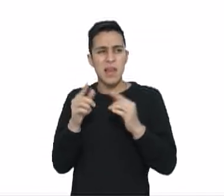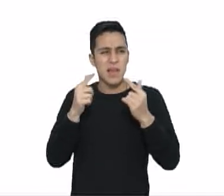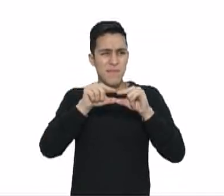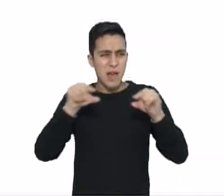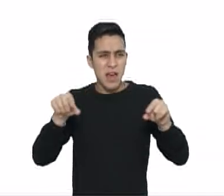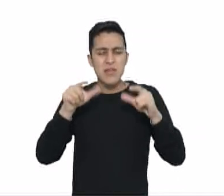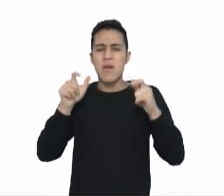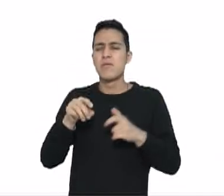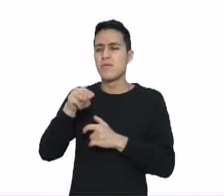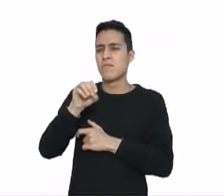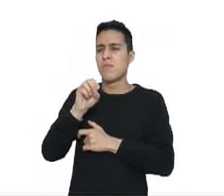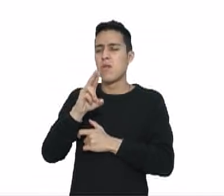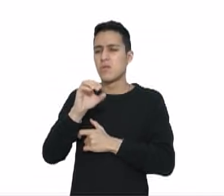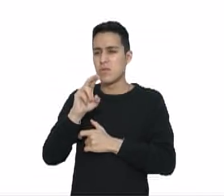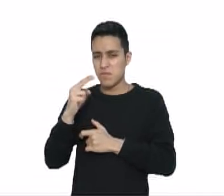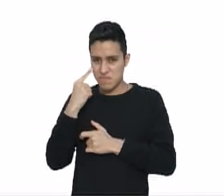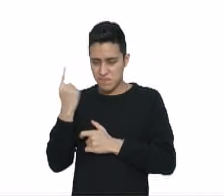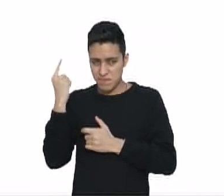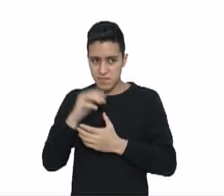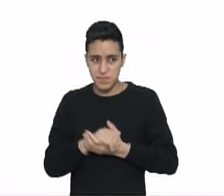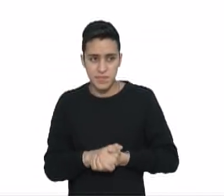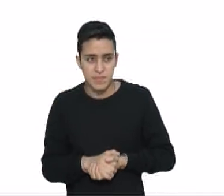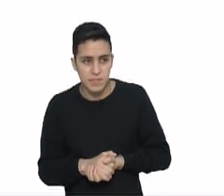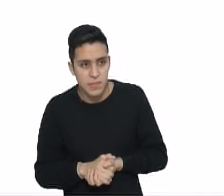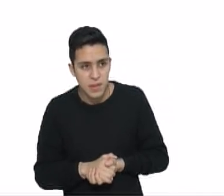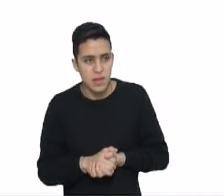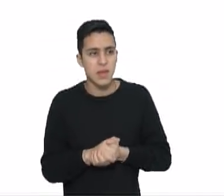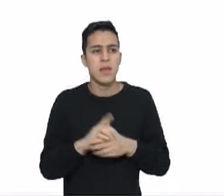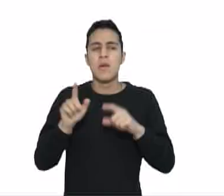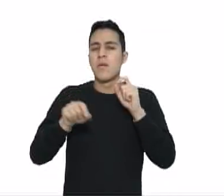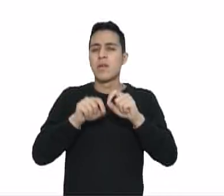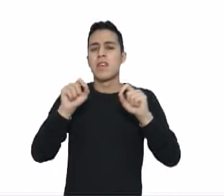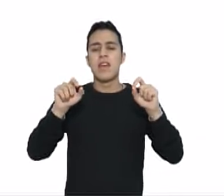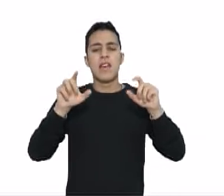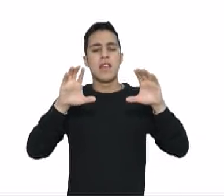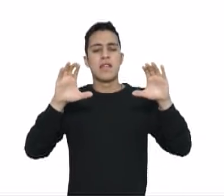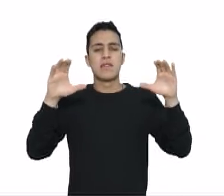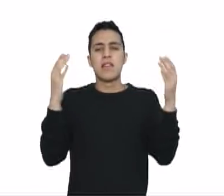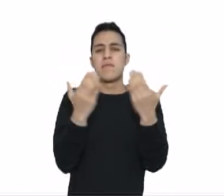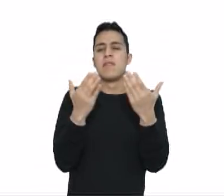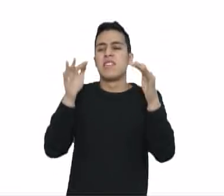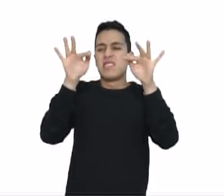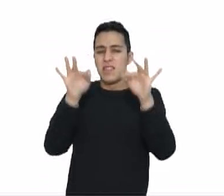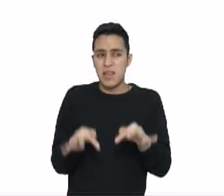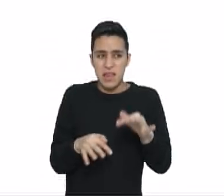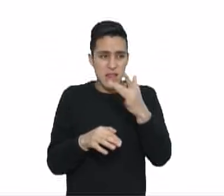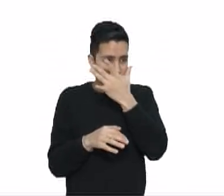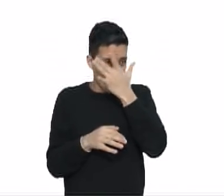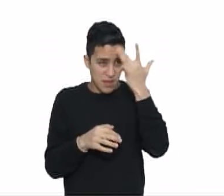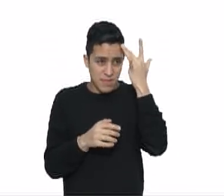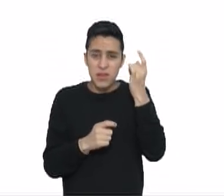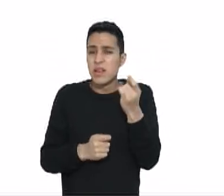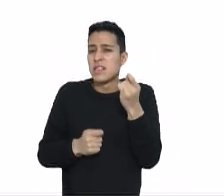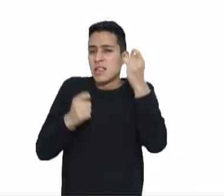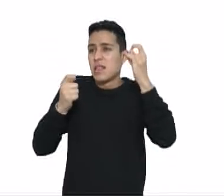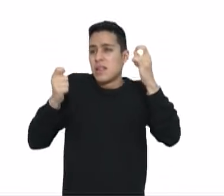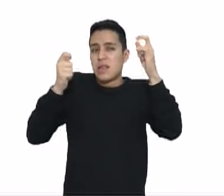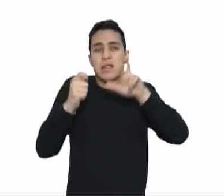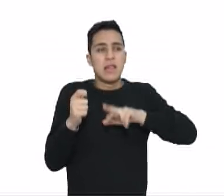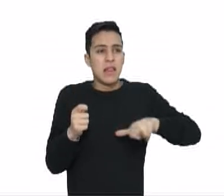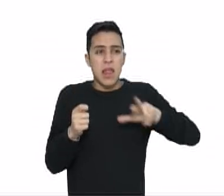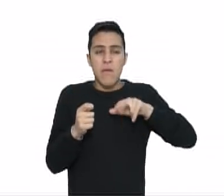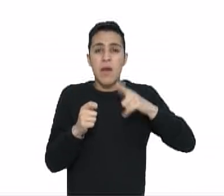colocou a cerimônia de encerramento da Olimpíada e são pessoas segurando cartazes, não é uma